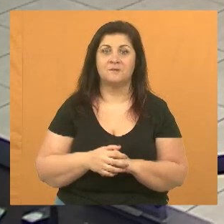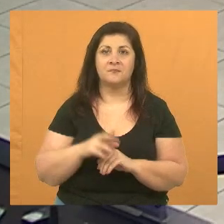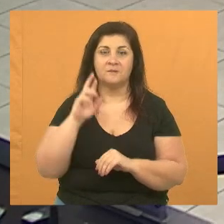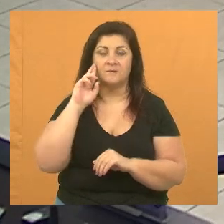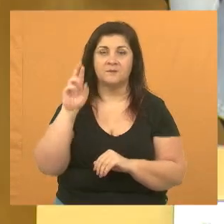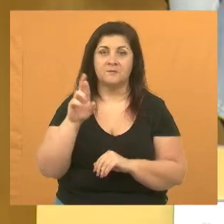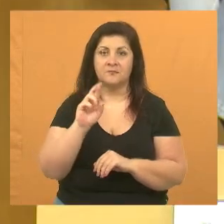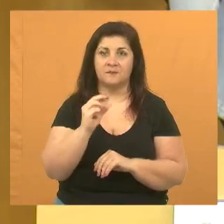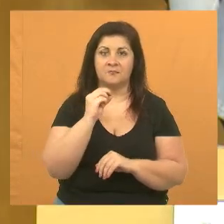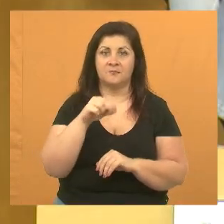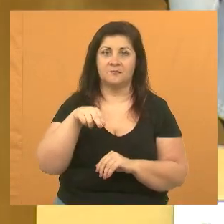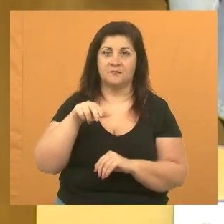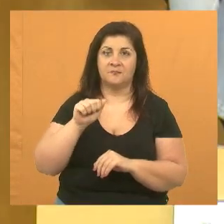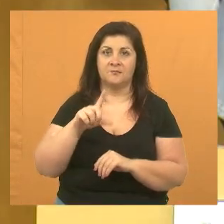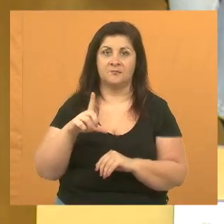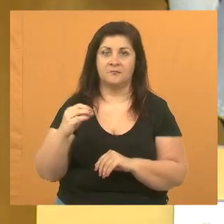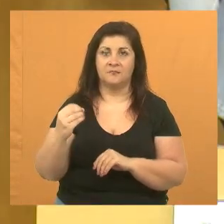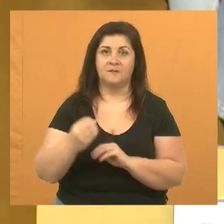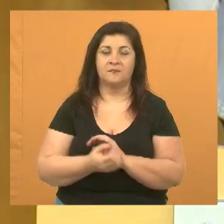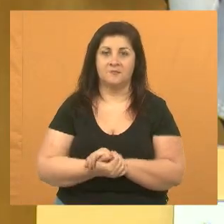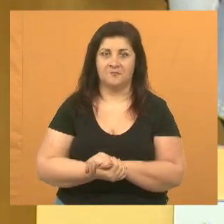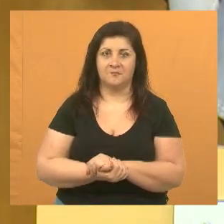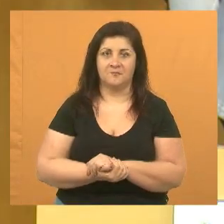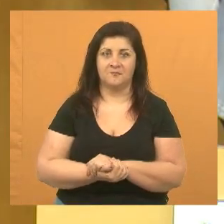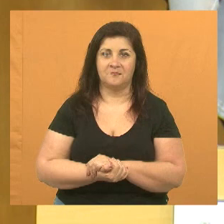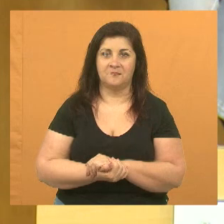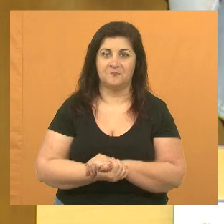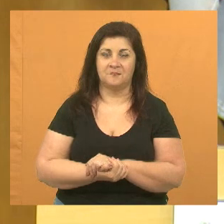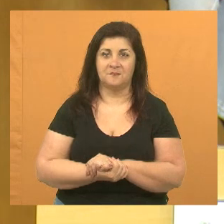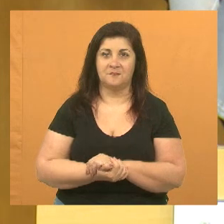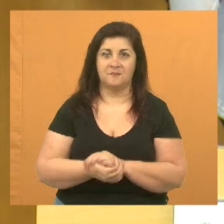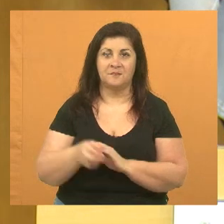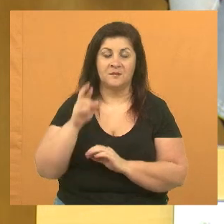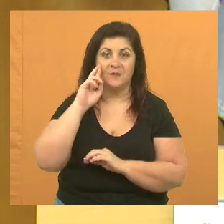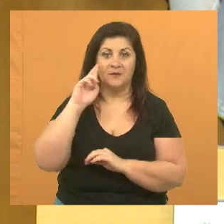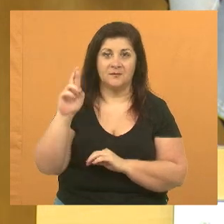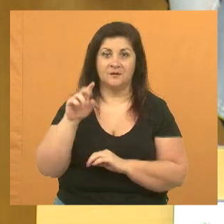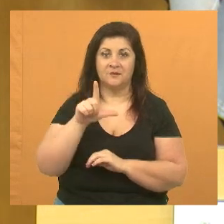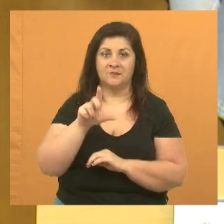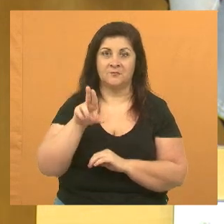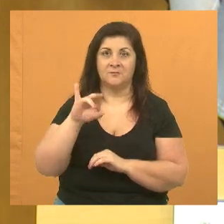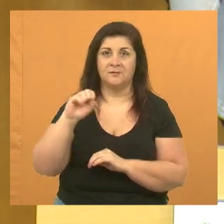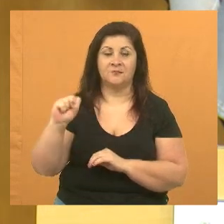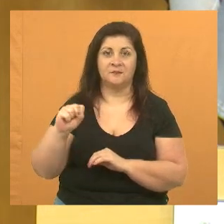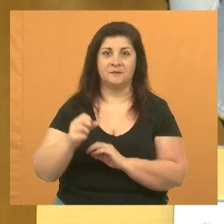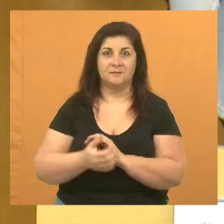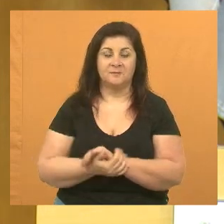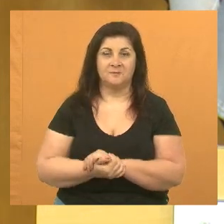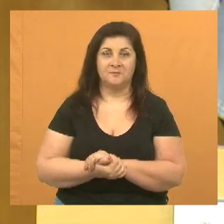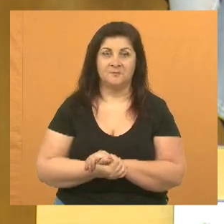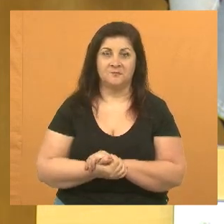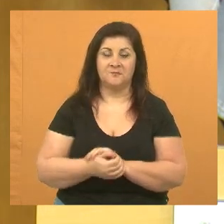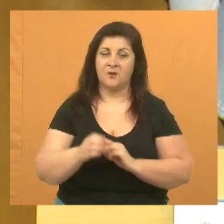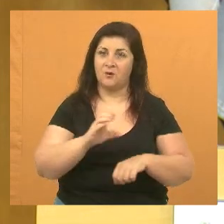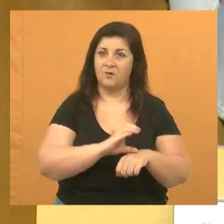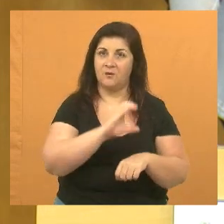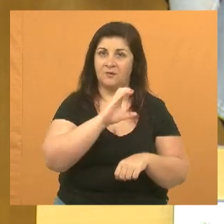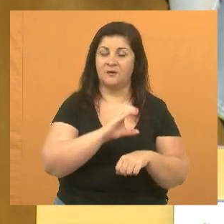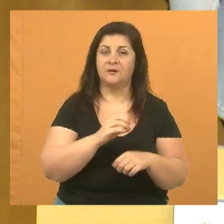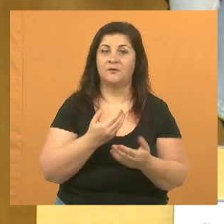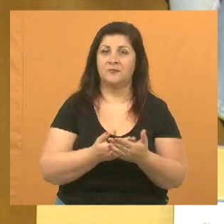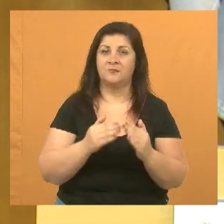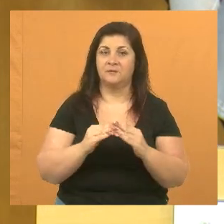Soares, diretor da Escola José Simplício. Senhor Luiz Carlos Botossi, coordenador da Escola